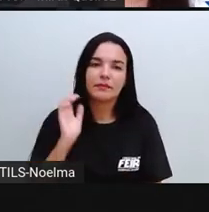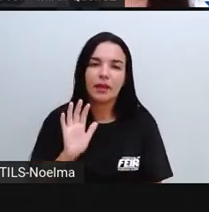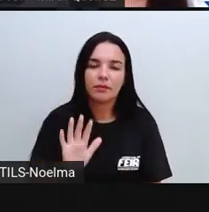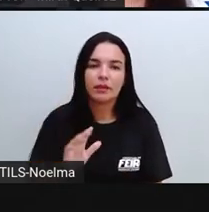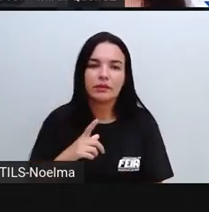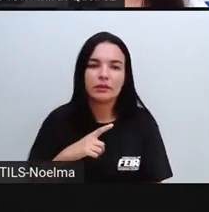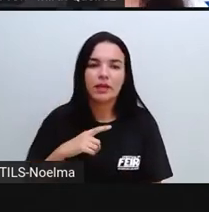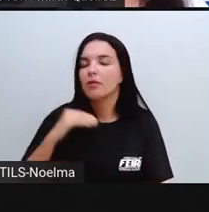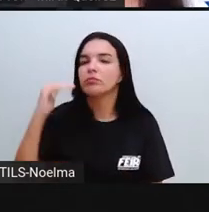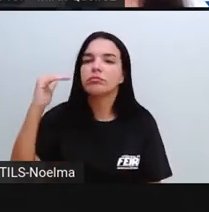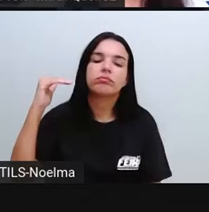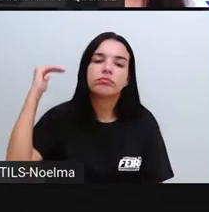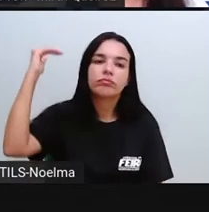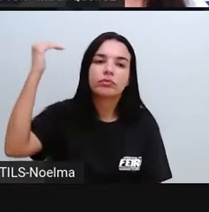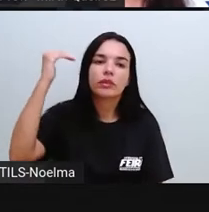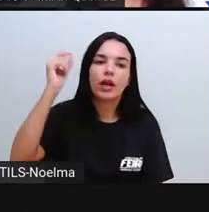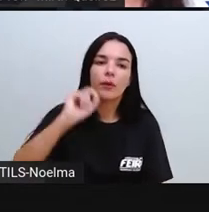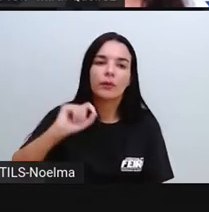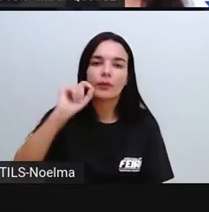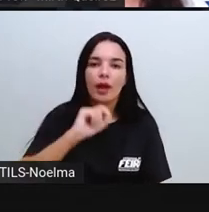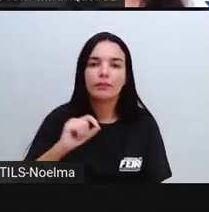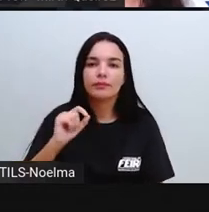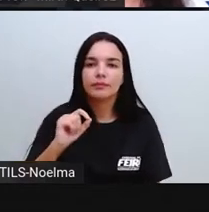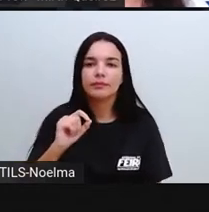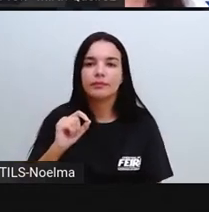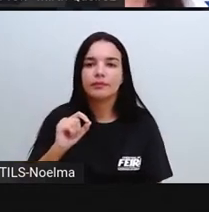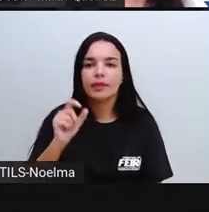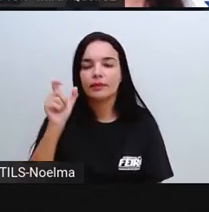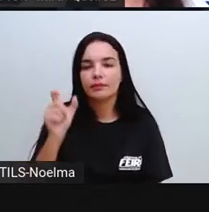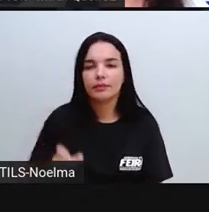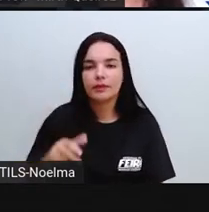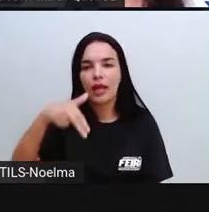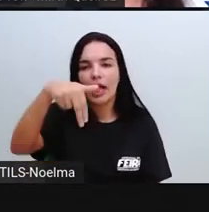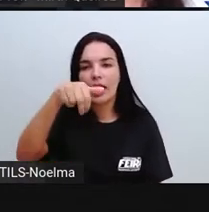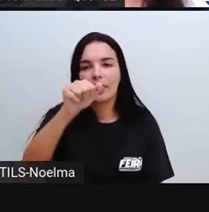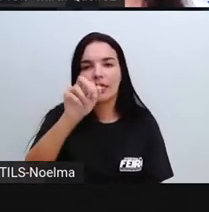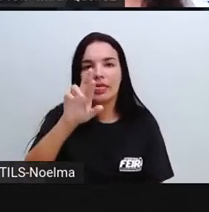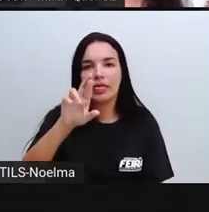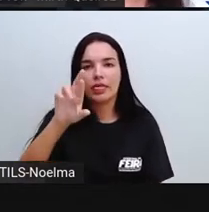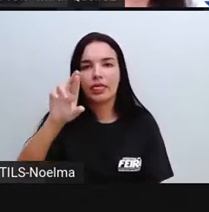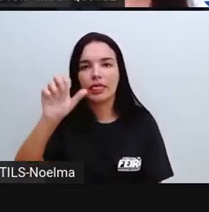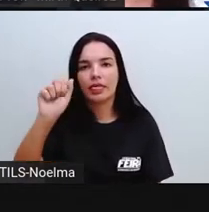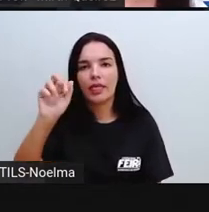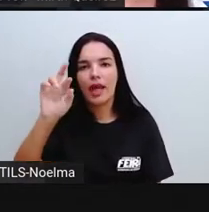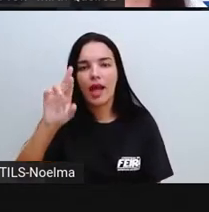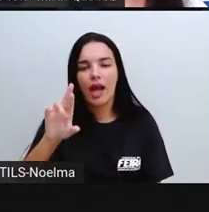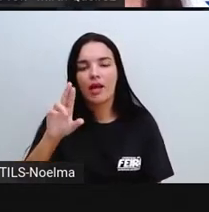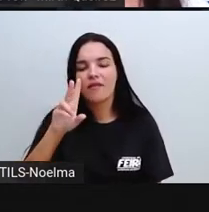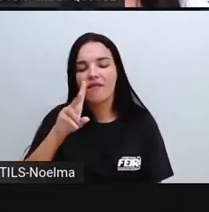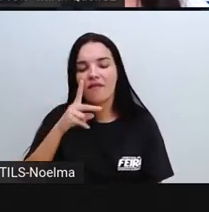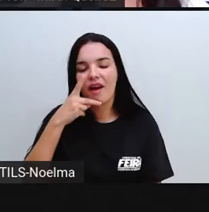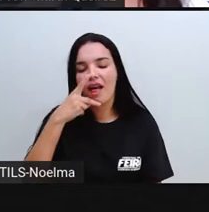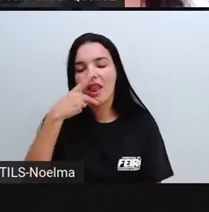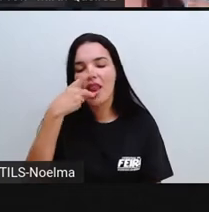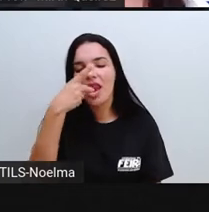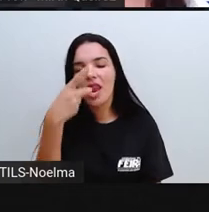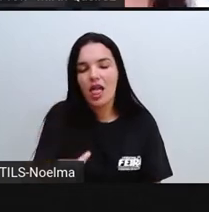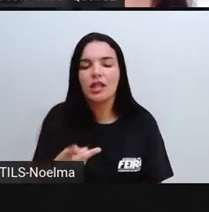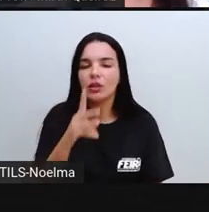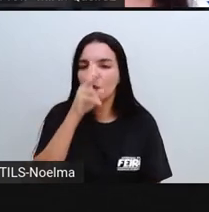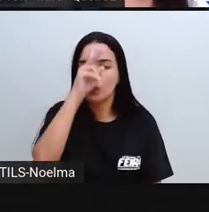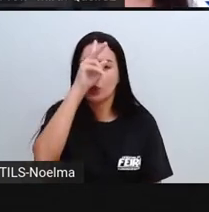mais sobressair aí é a tipologia narrativa, porque a gente vai estar contando um fato, nós vamos